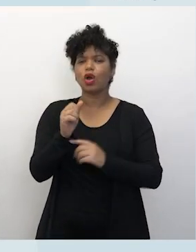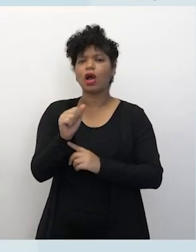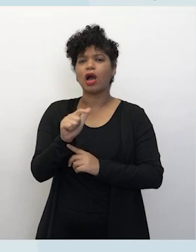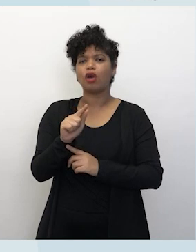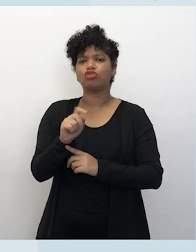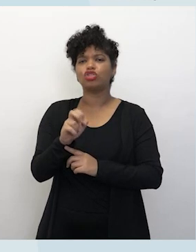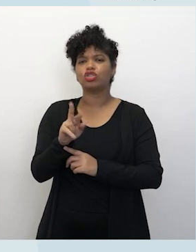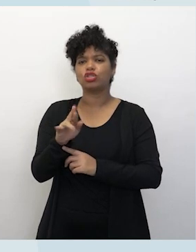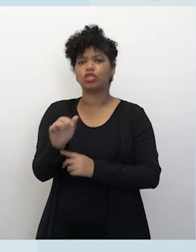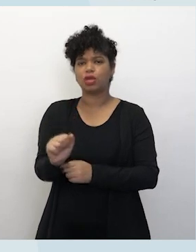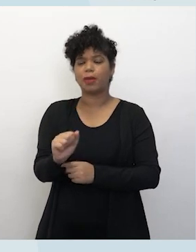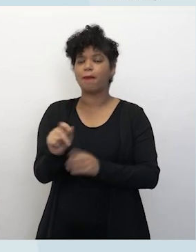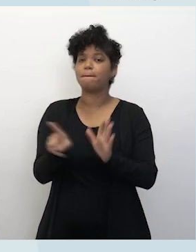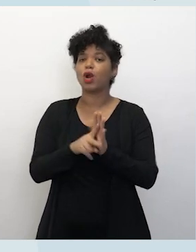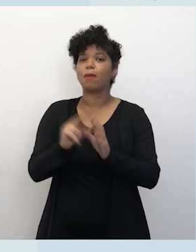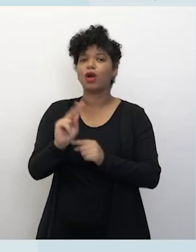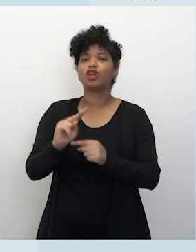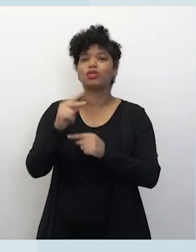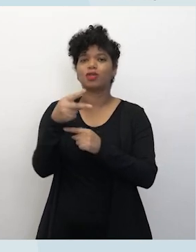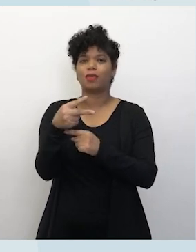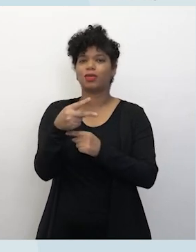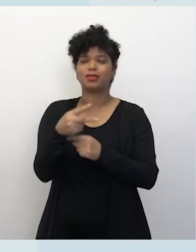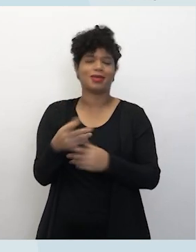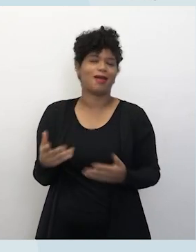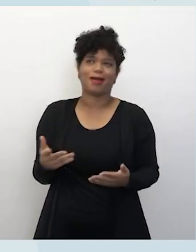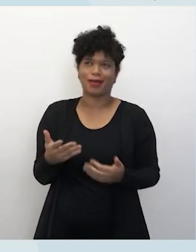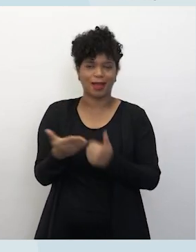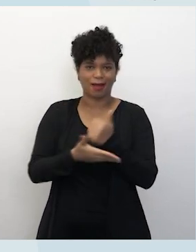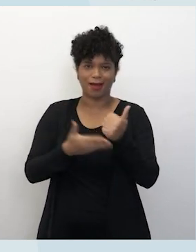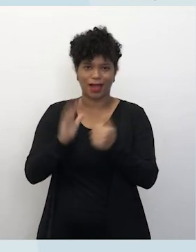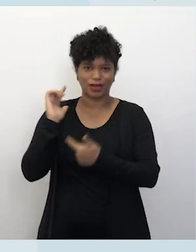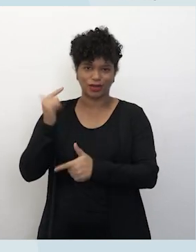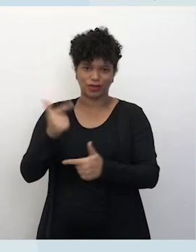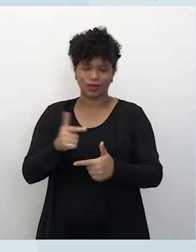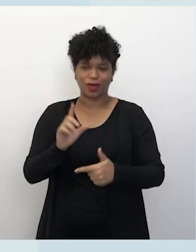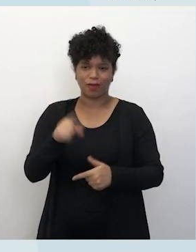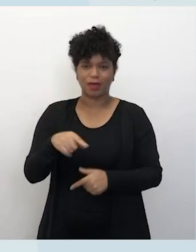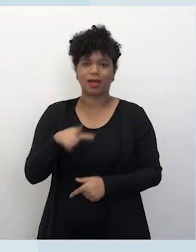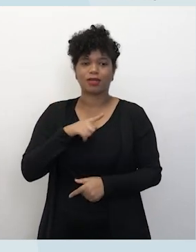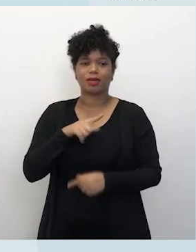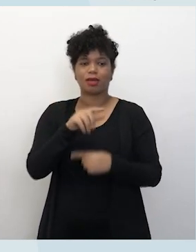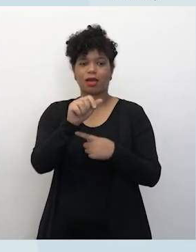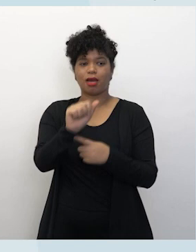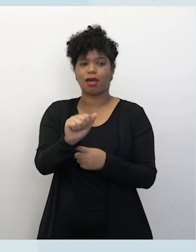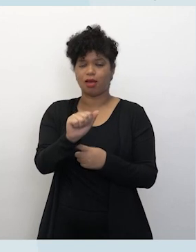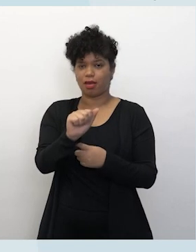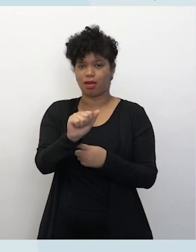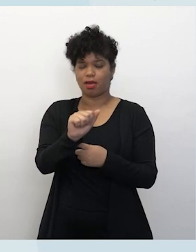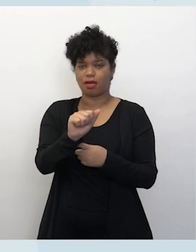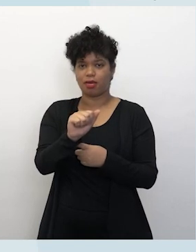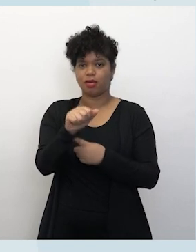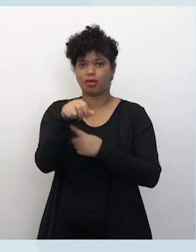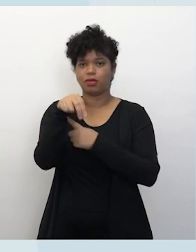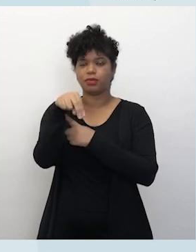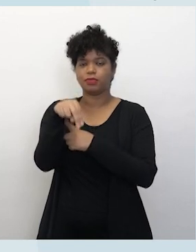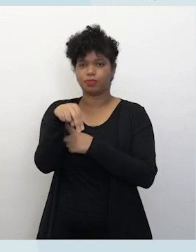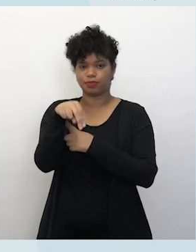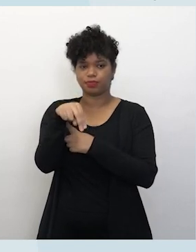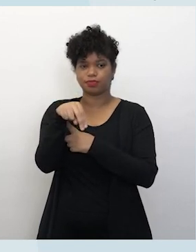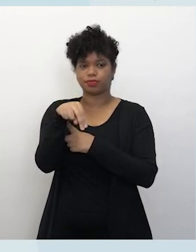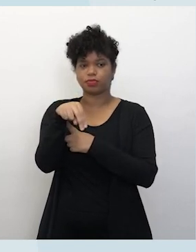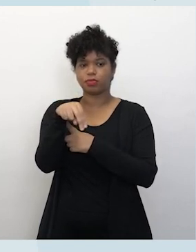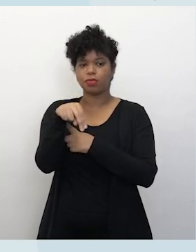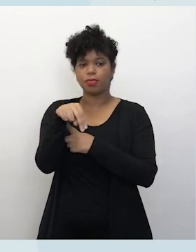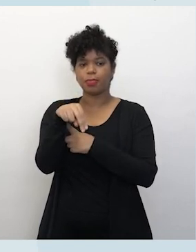uma potência. Clássica essa representação, né, Viviane? Então, temos ali o A elevado a N, ok? Que na